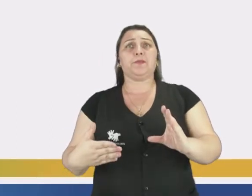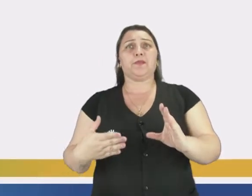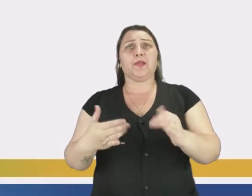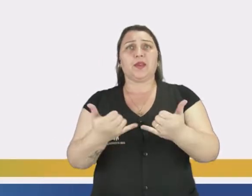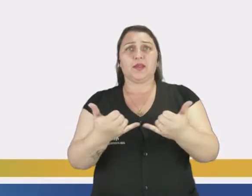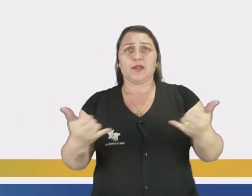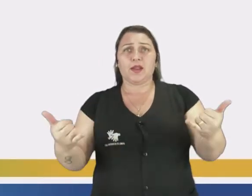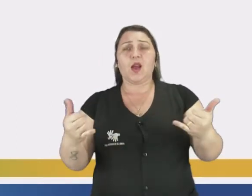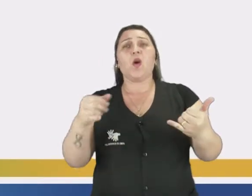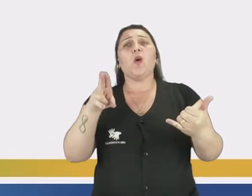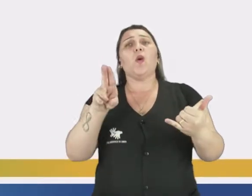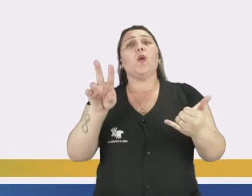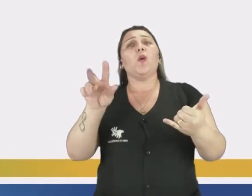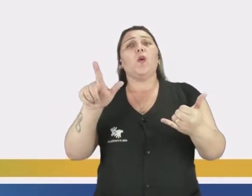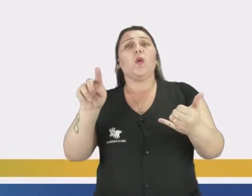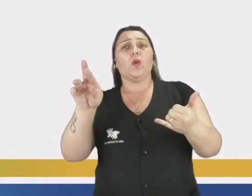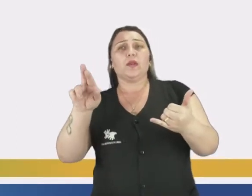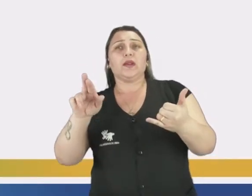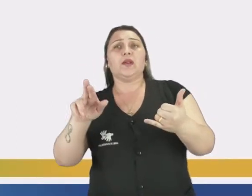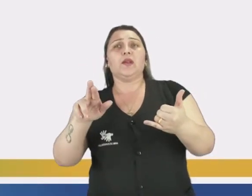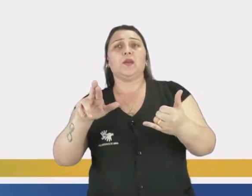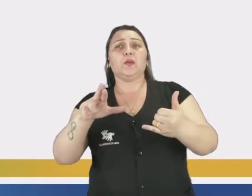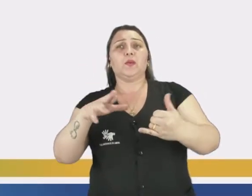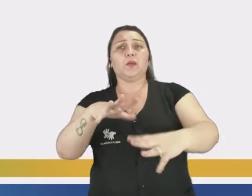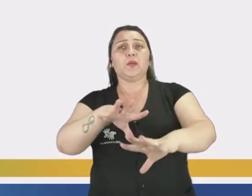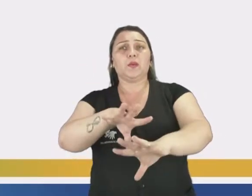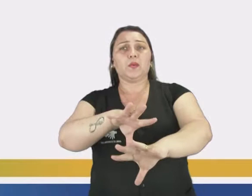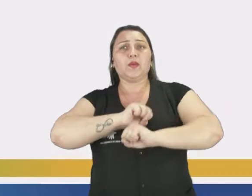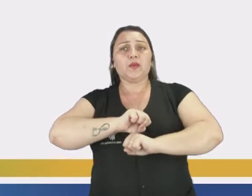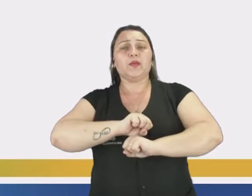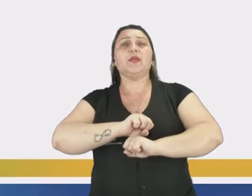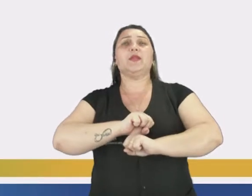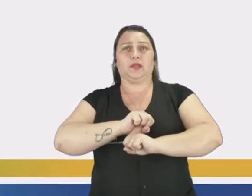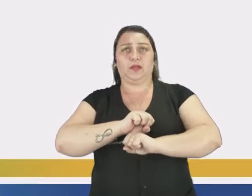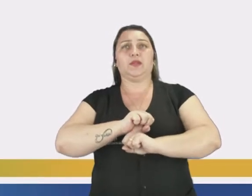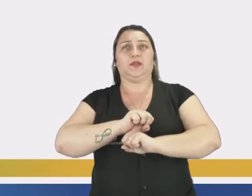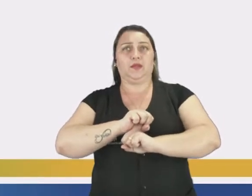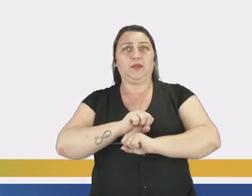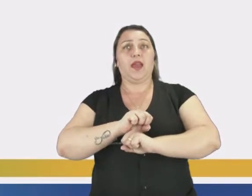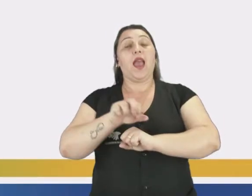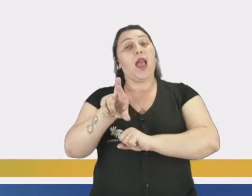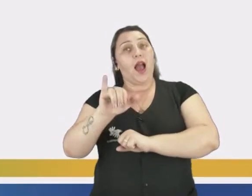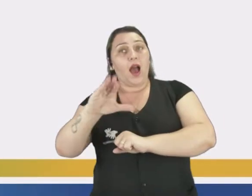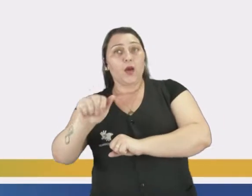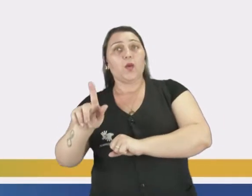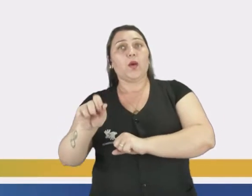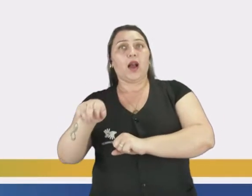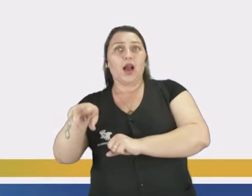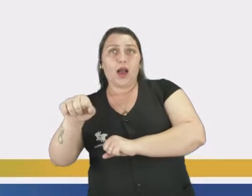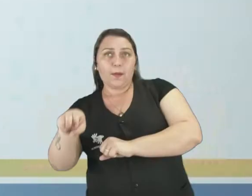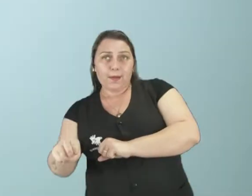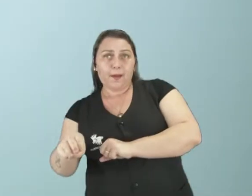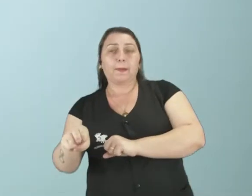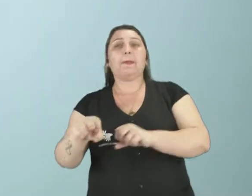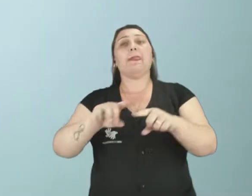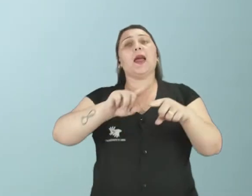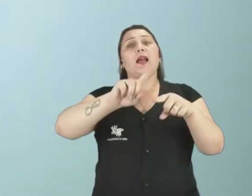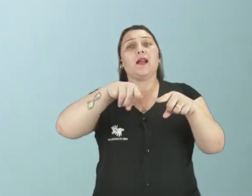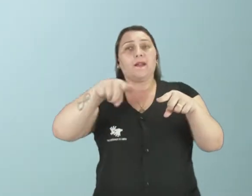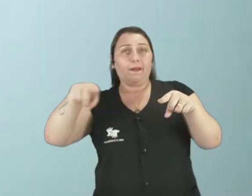de ultravioletas, raio-x e raio gama. Então, vamos recapitular aí a noção de onda. A onda é